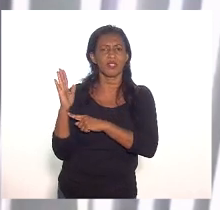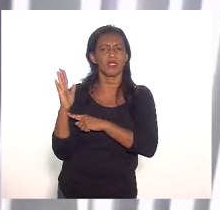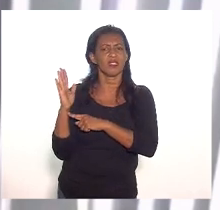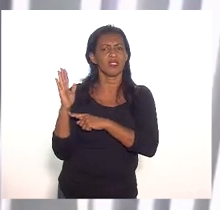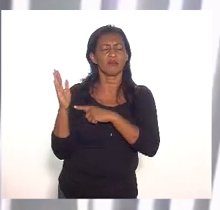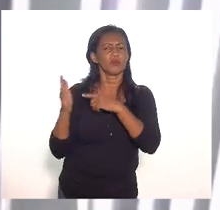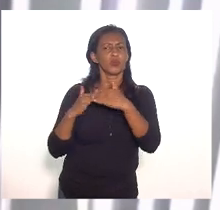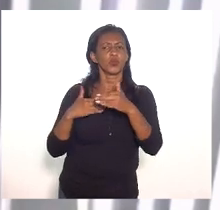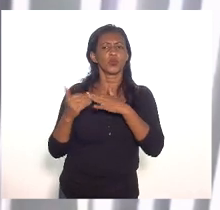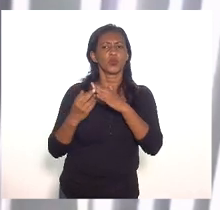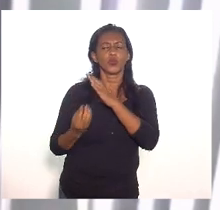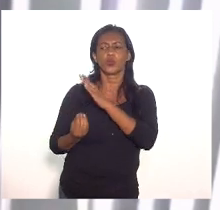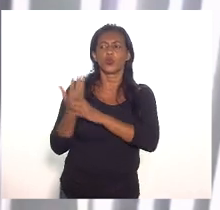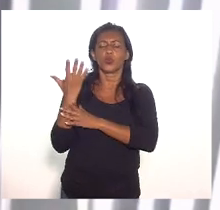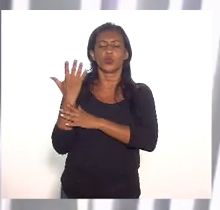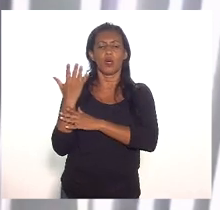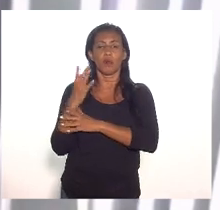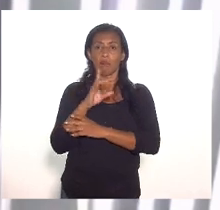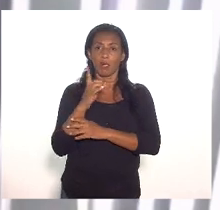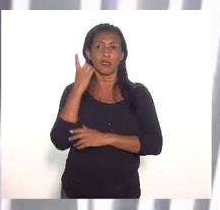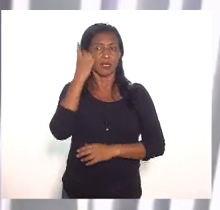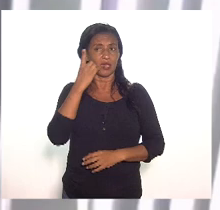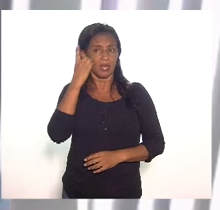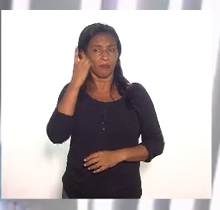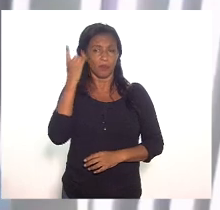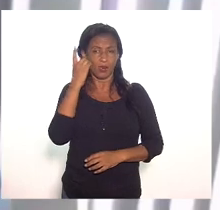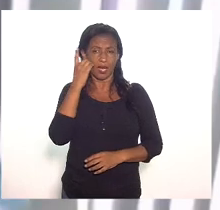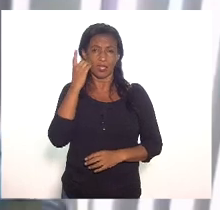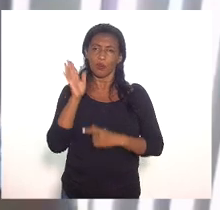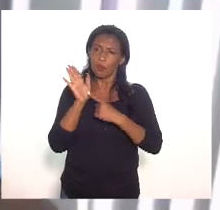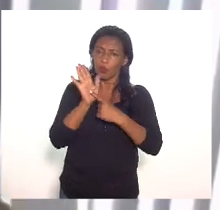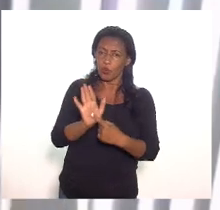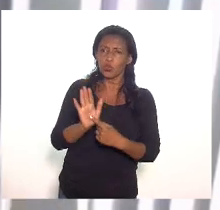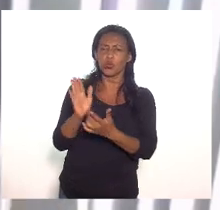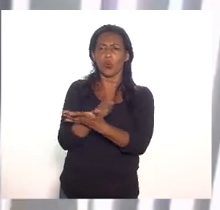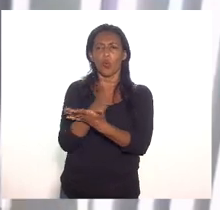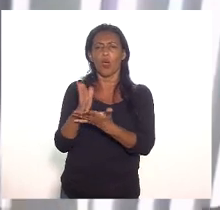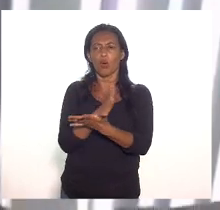né? A deputada Mônica Francisco citou alguns deles aqui. E nós não estamos